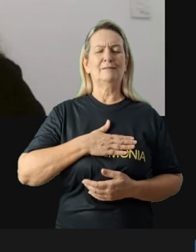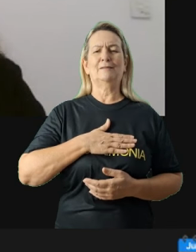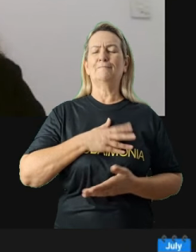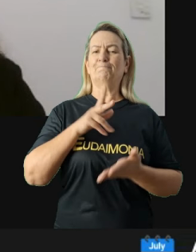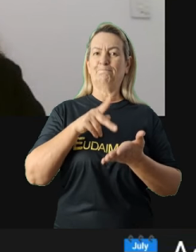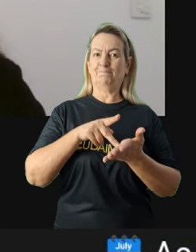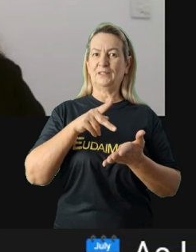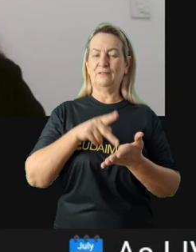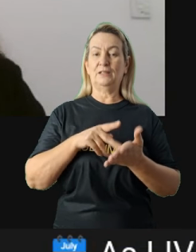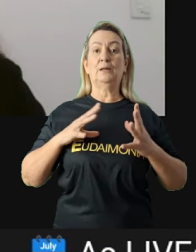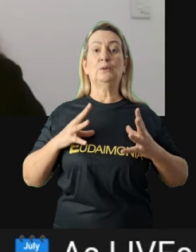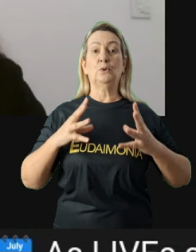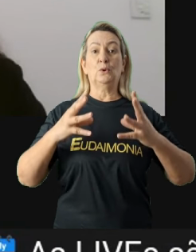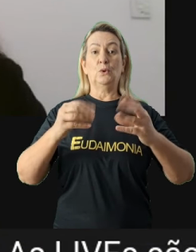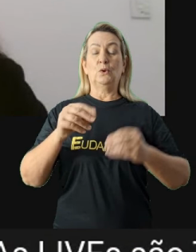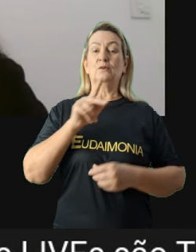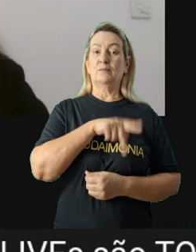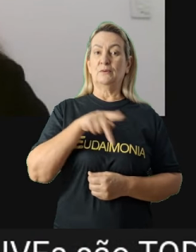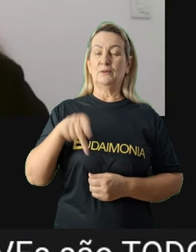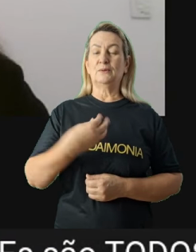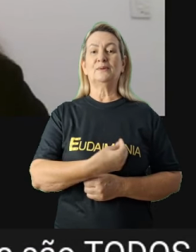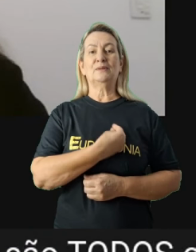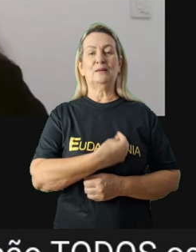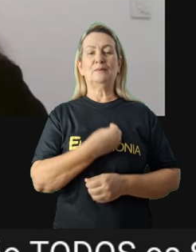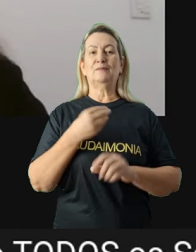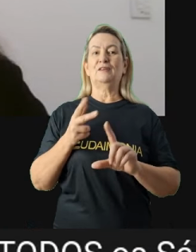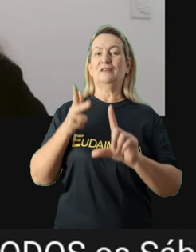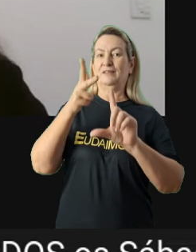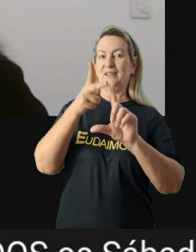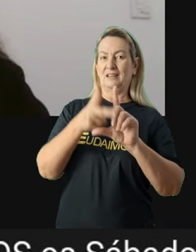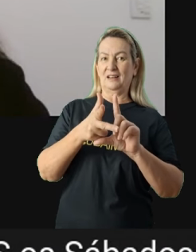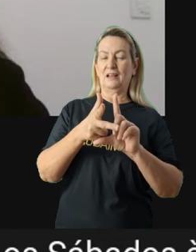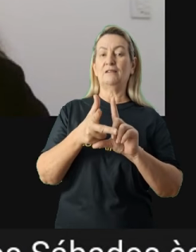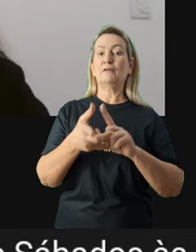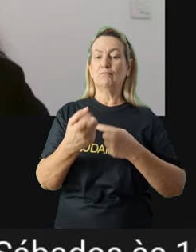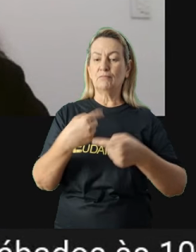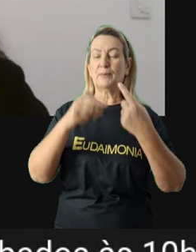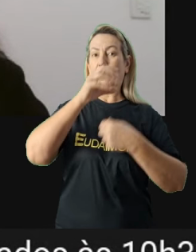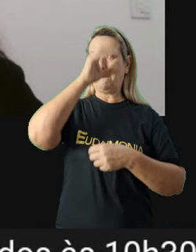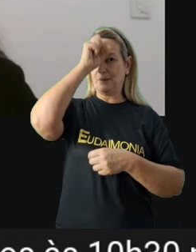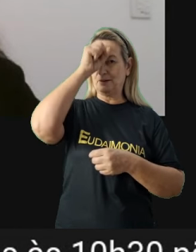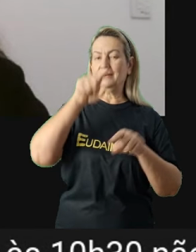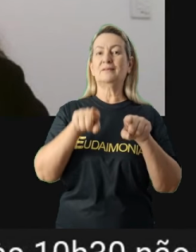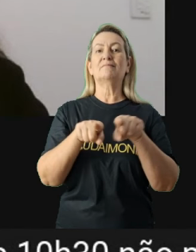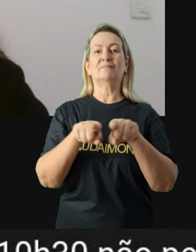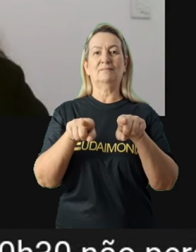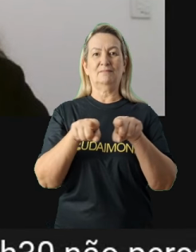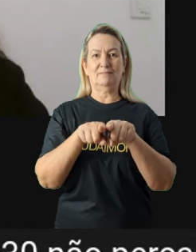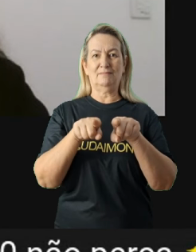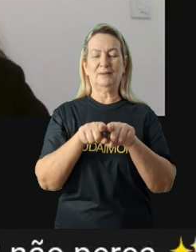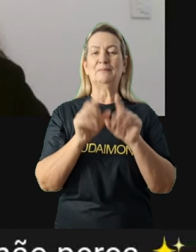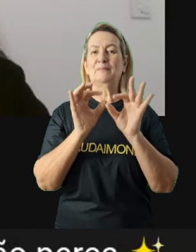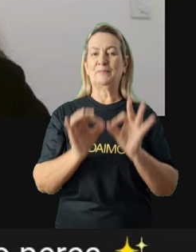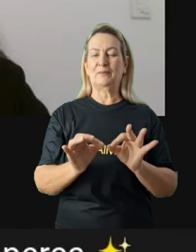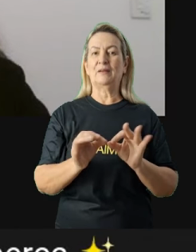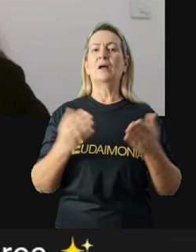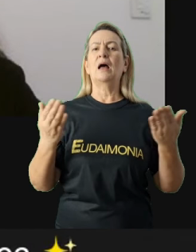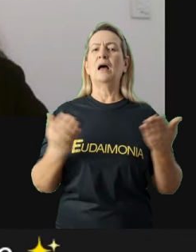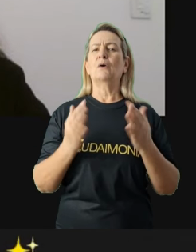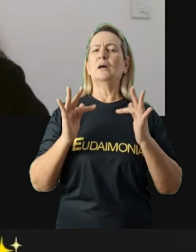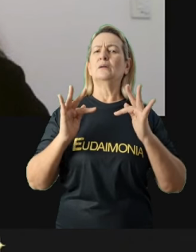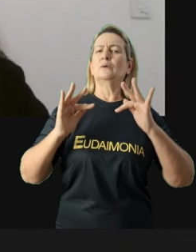aí. Bom, foi um prazer enorme, Paulo, Isis, Rosinda, Andréia, Mônica, aprendi muito